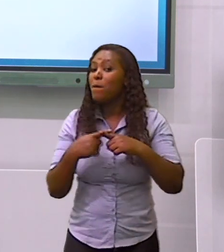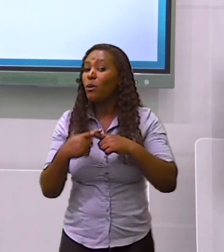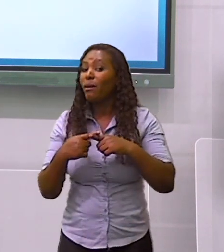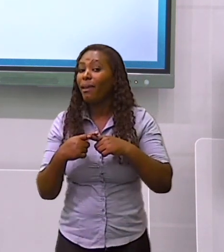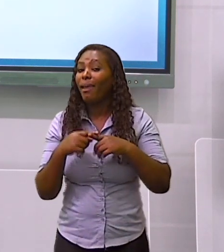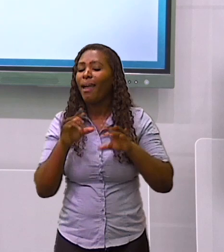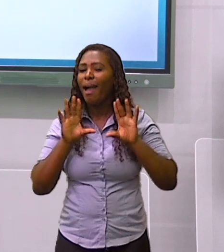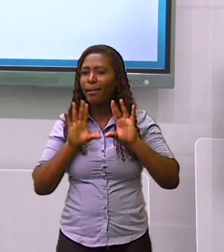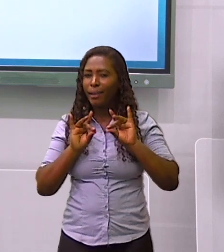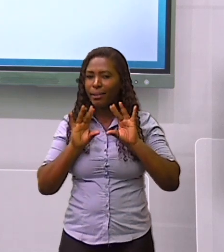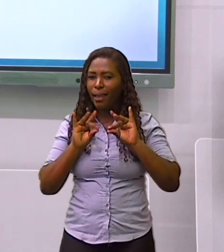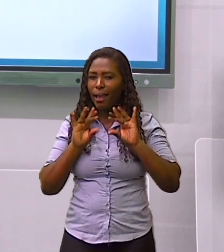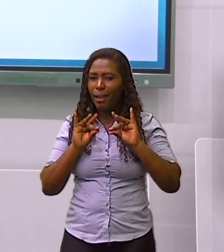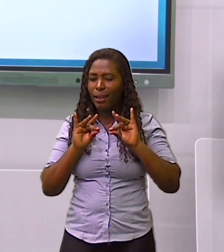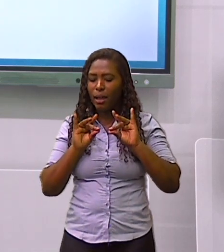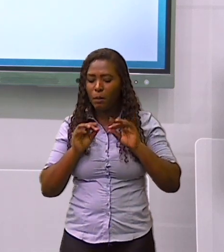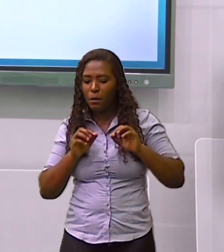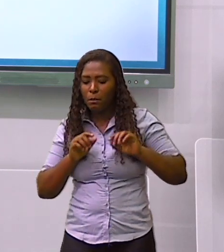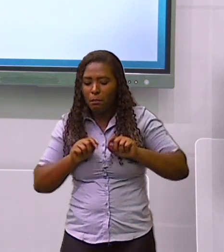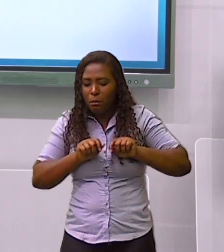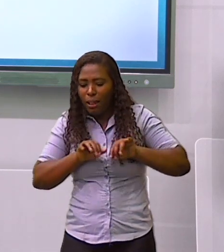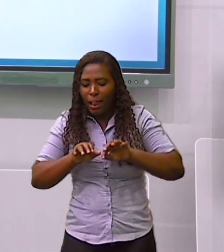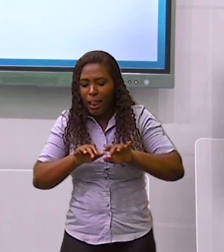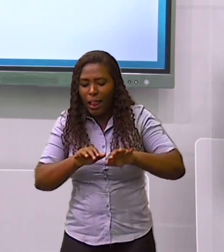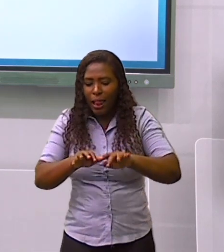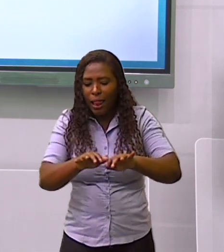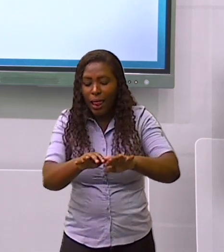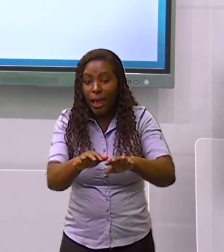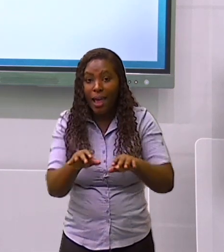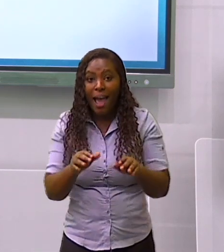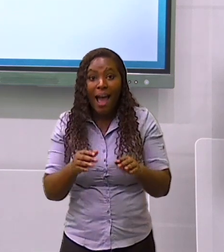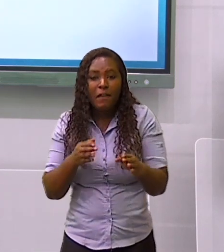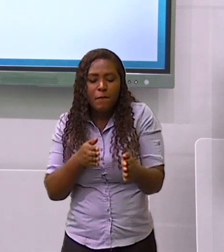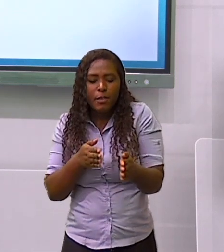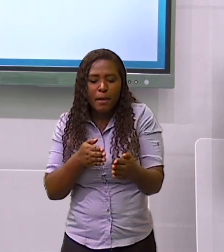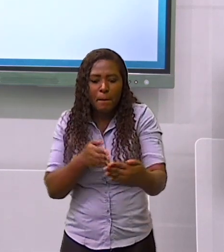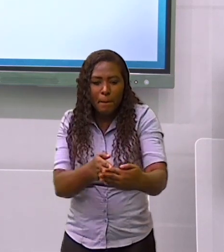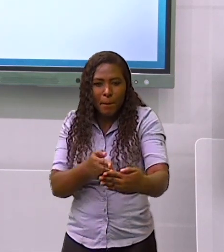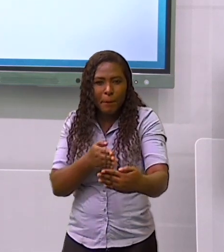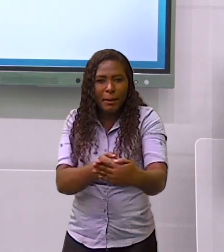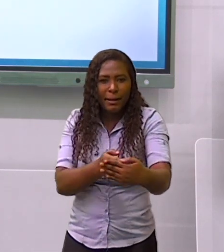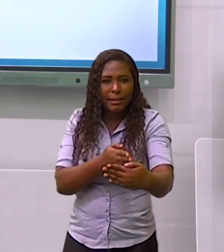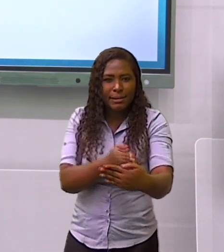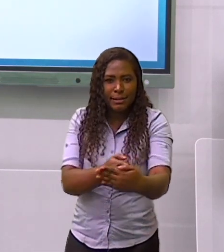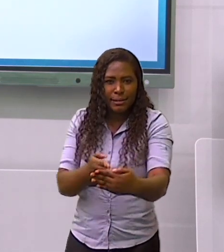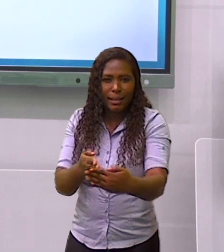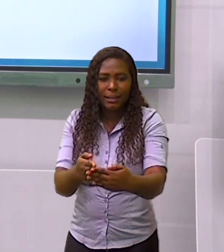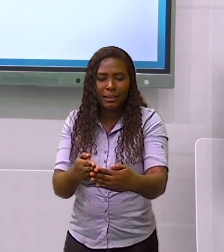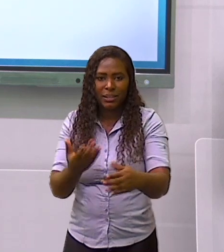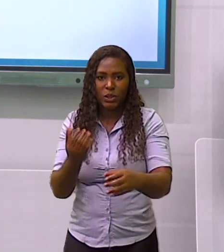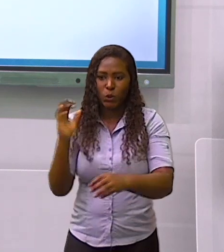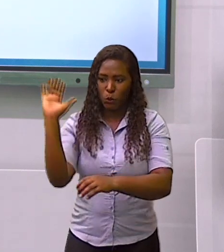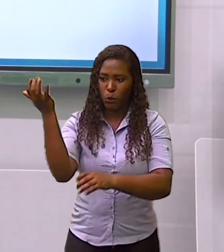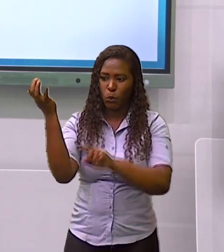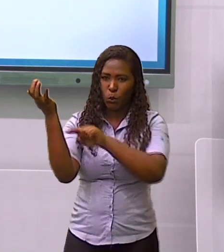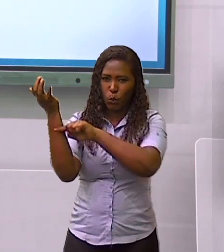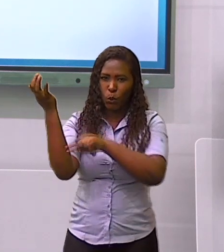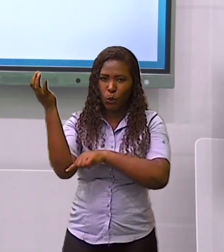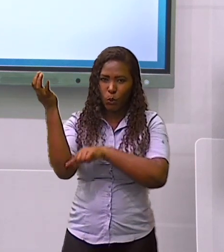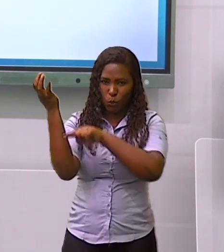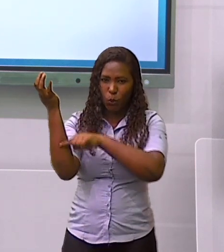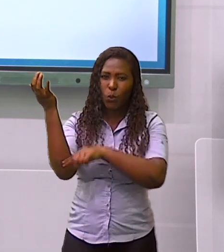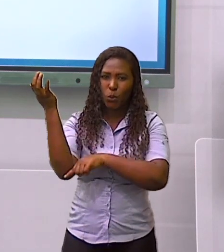Ainda retém os sedimentos, tá? O que cria um local apropriado para a reprodução de peixes e de